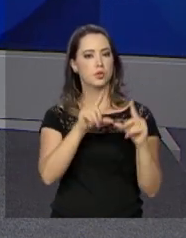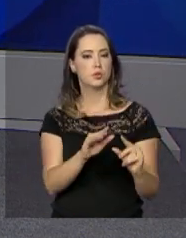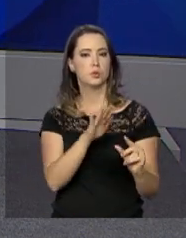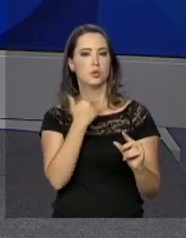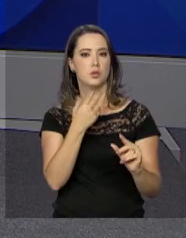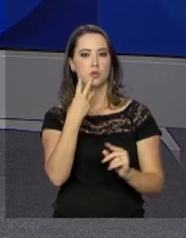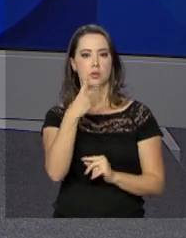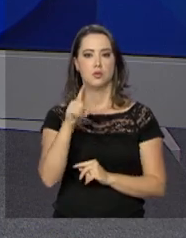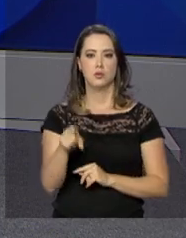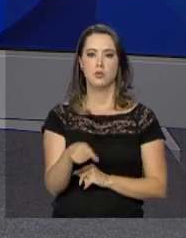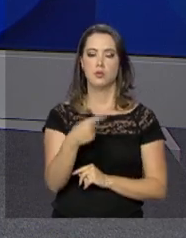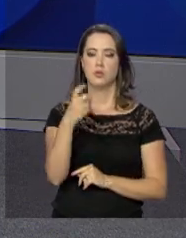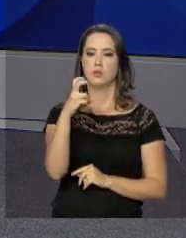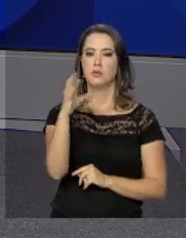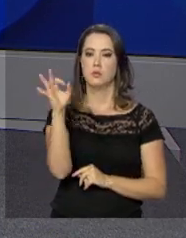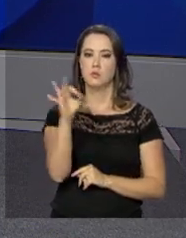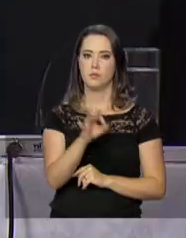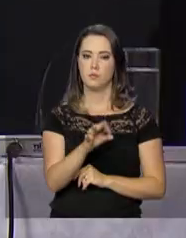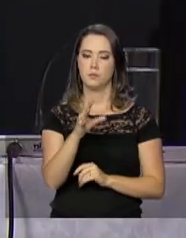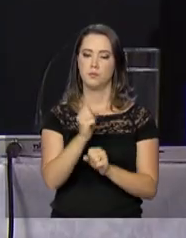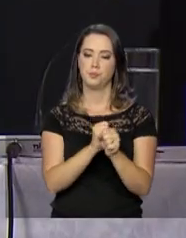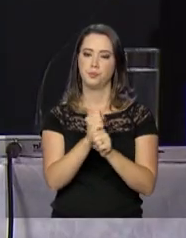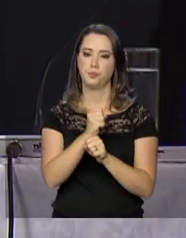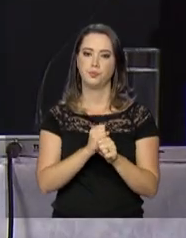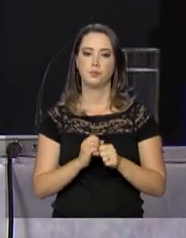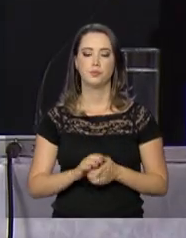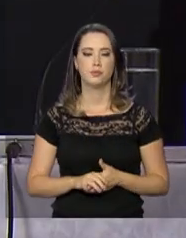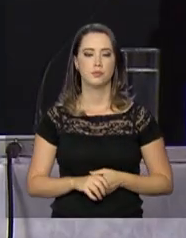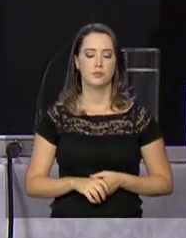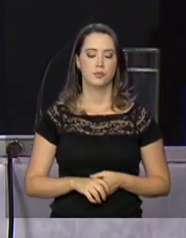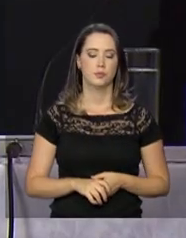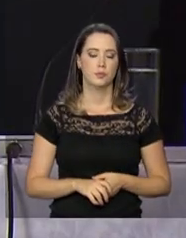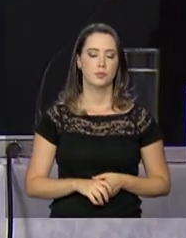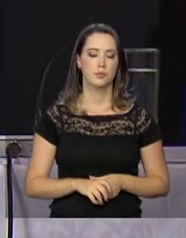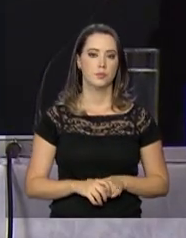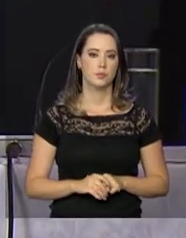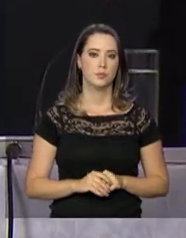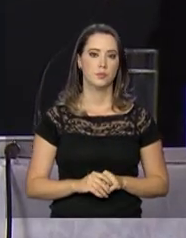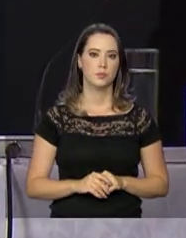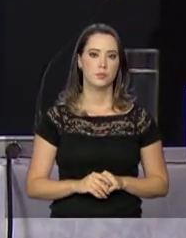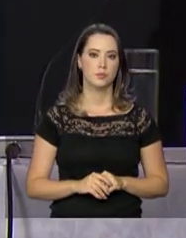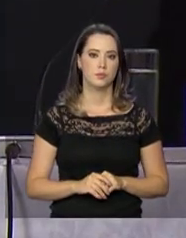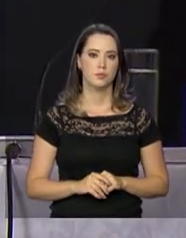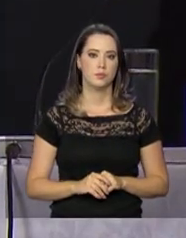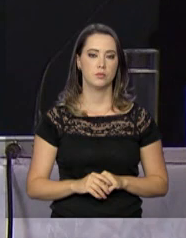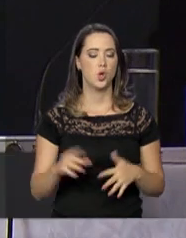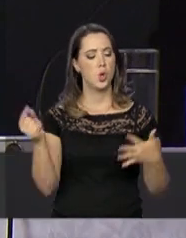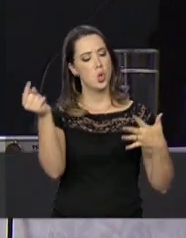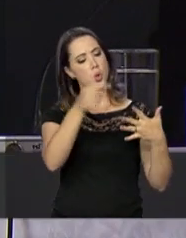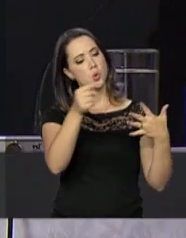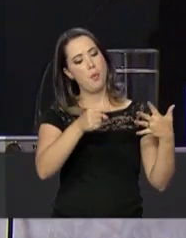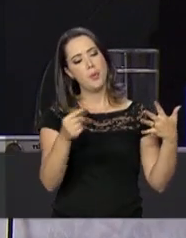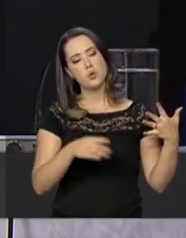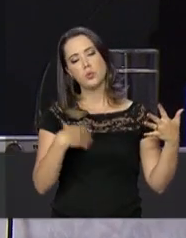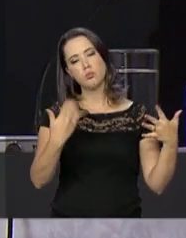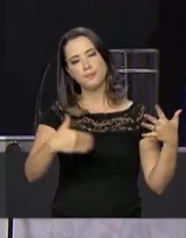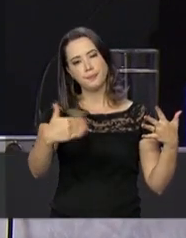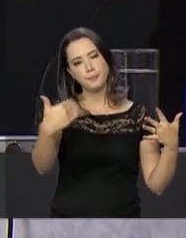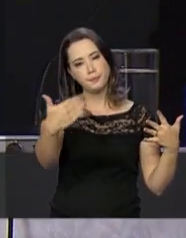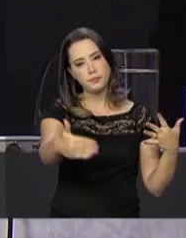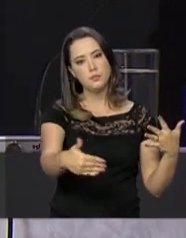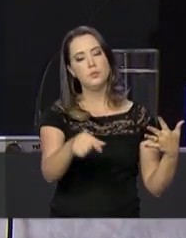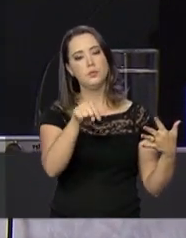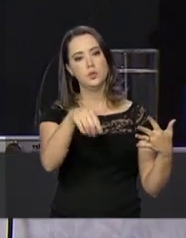em 3,5% ao ano. A partir dos Objetivos de Desenvolvimento Sustentável que o